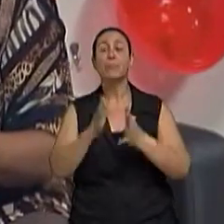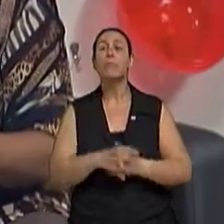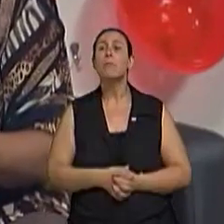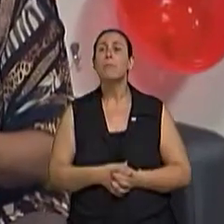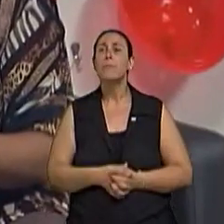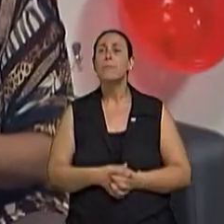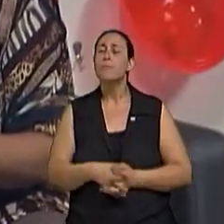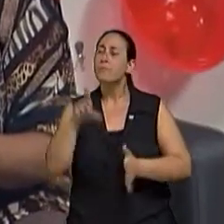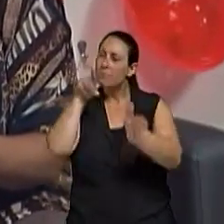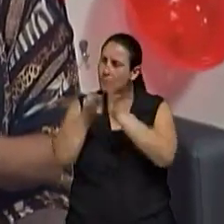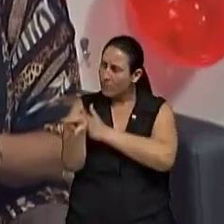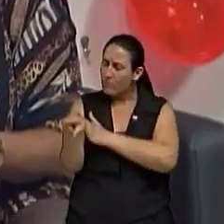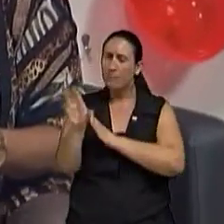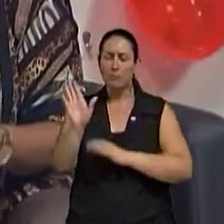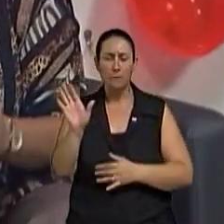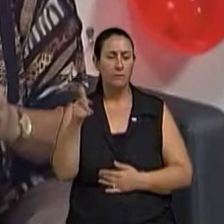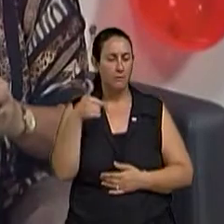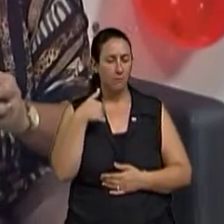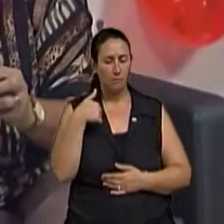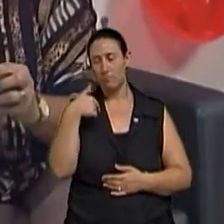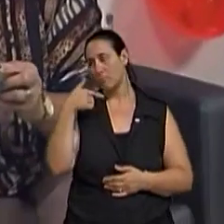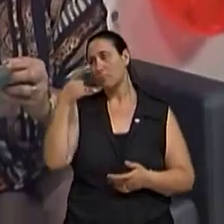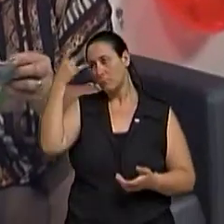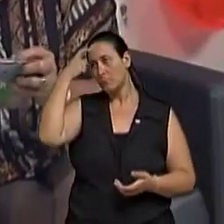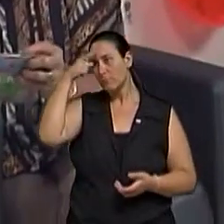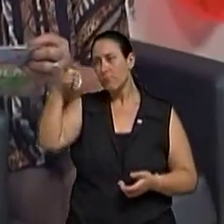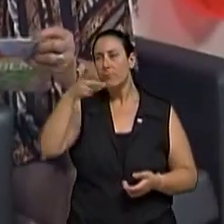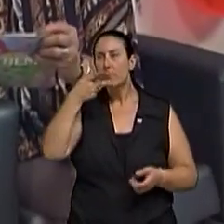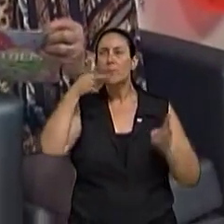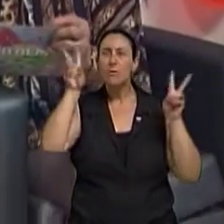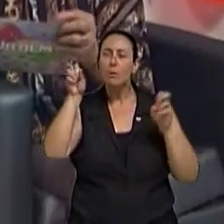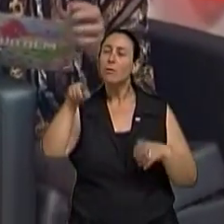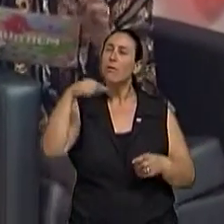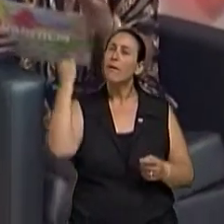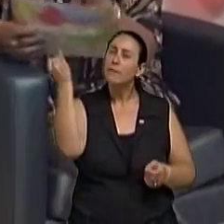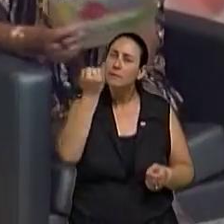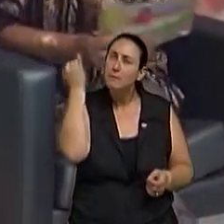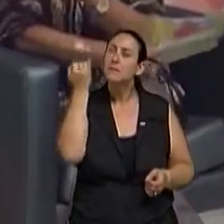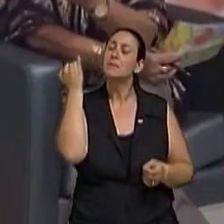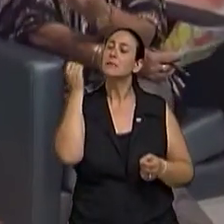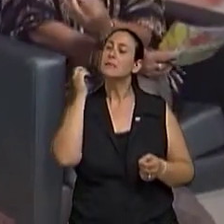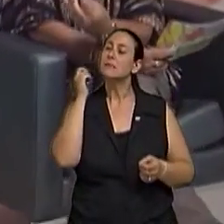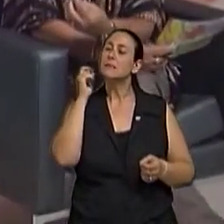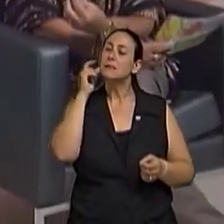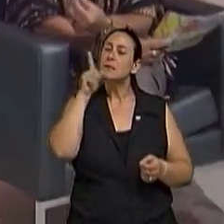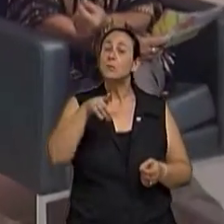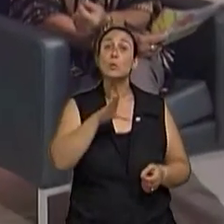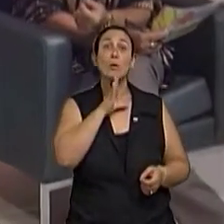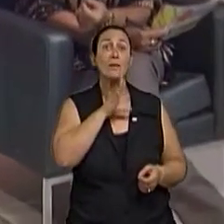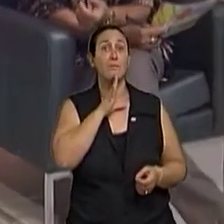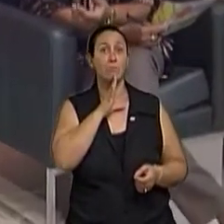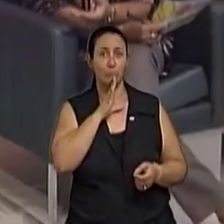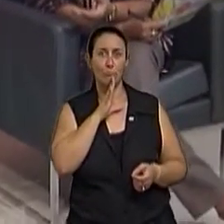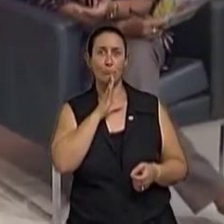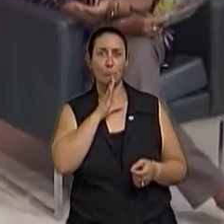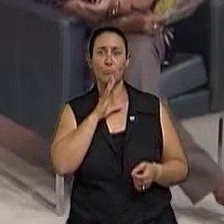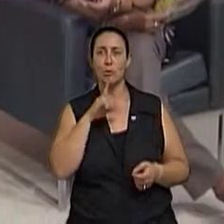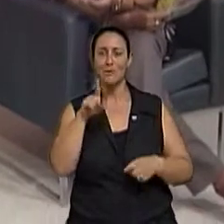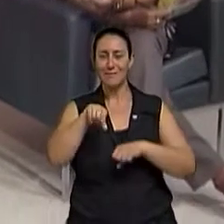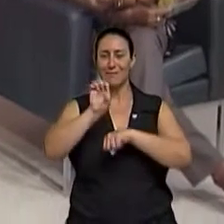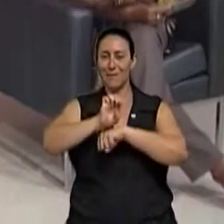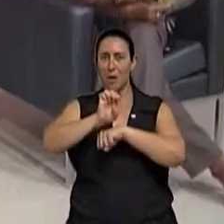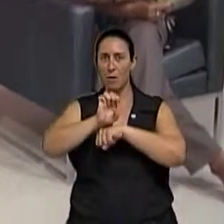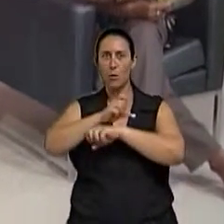Doutor, uma primeira questão é exatamente sobre isso, né? A importância do conhecimento que a gente está produzindo no